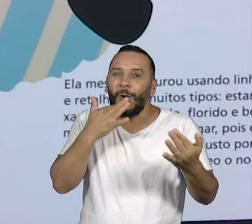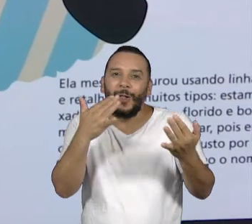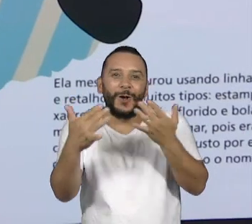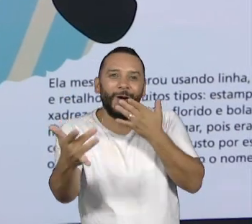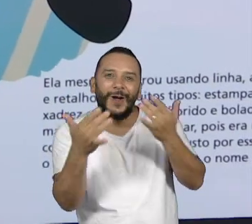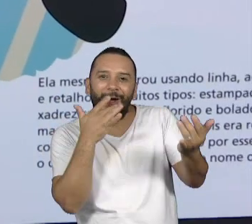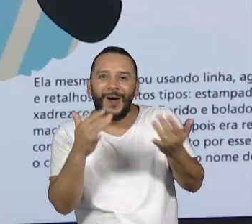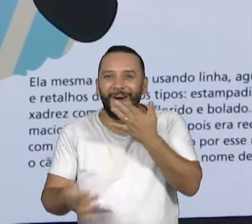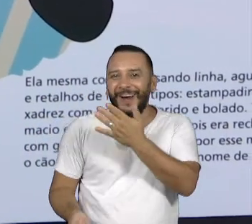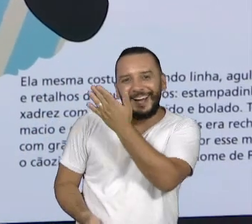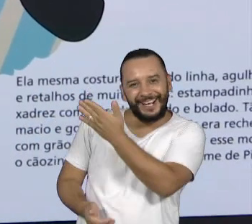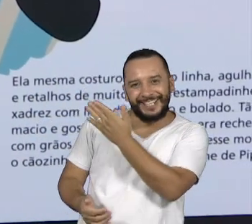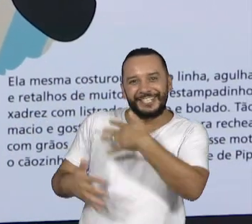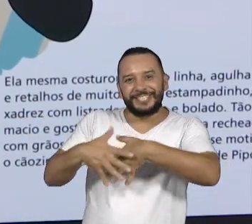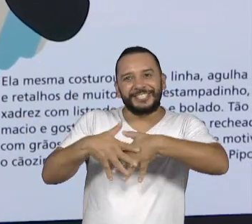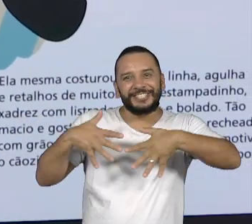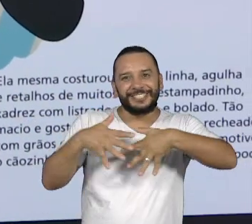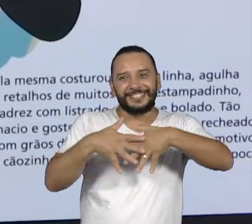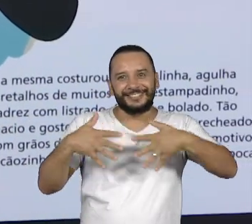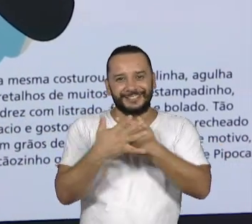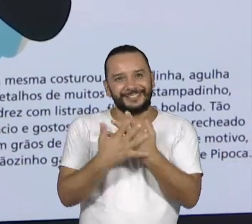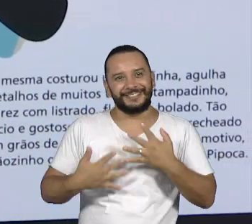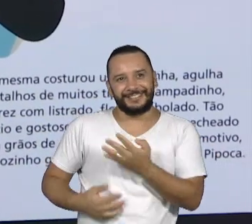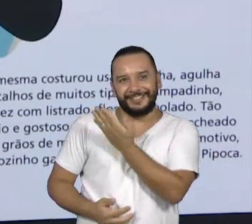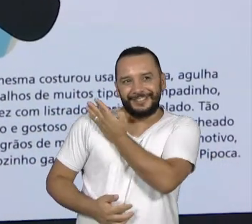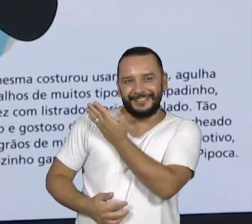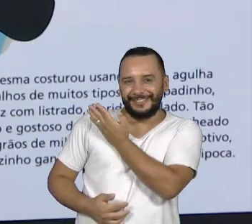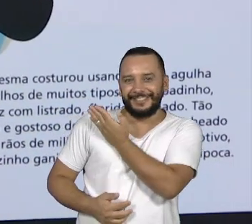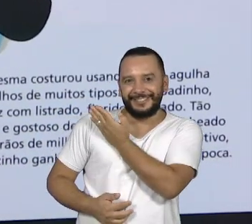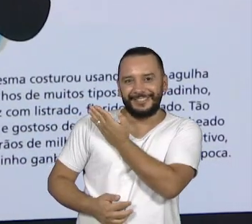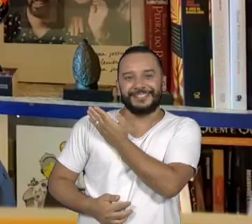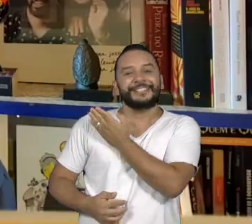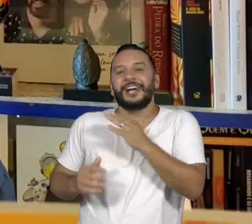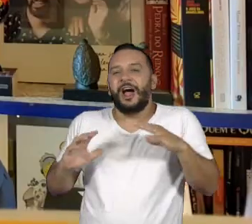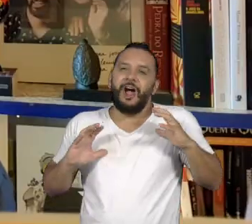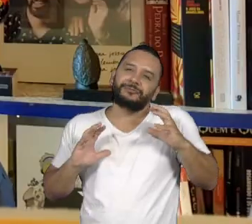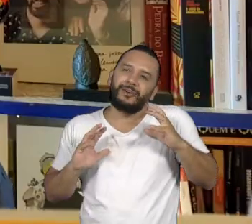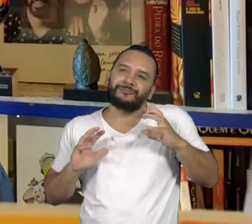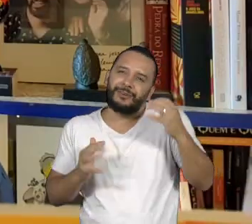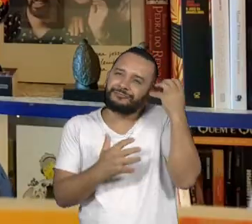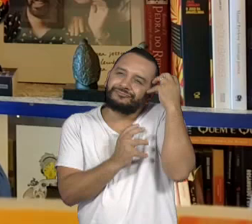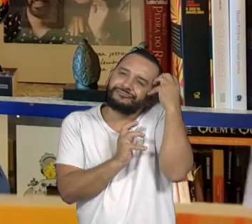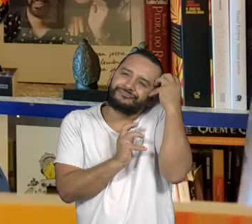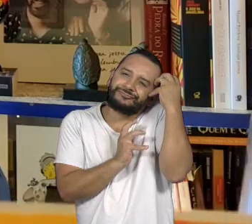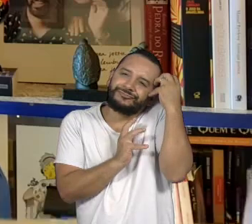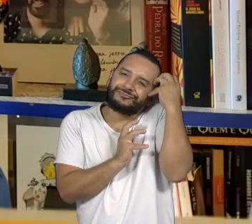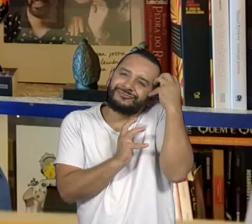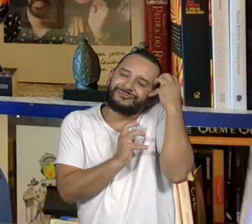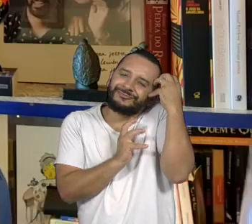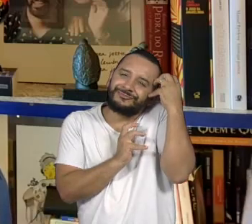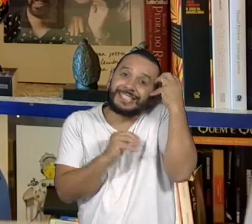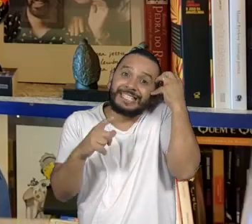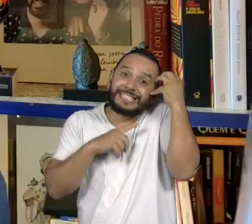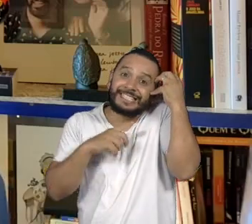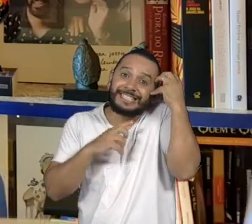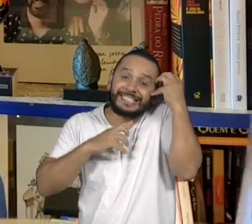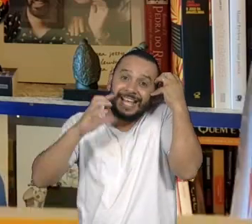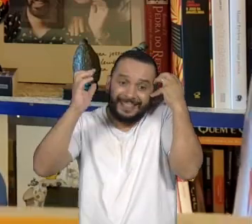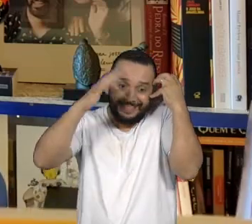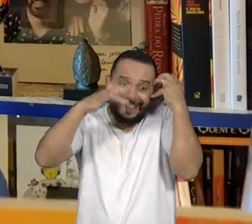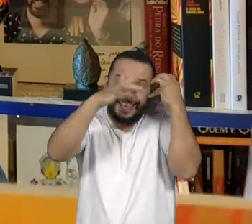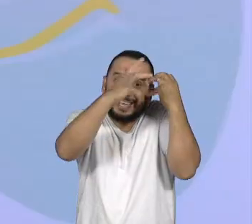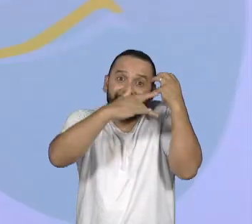xadrez com listrado, florido e bolado. Tão macio e gostoso de pegar, pois era recheado com grãos de